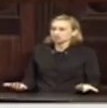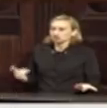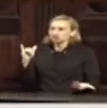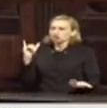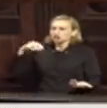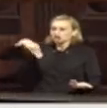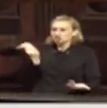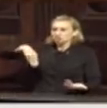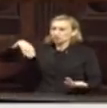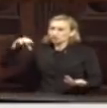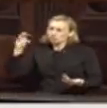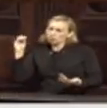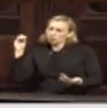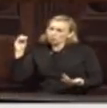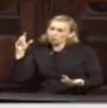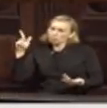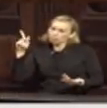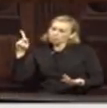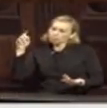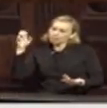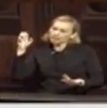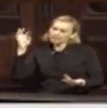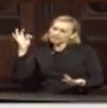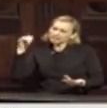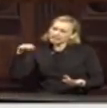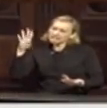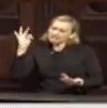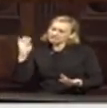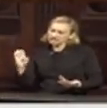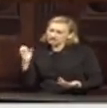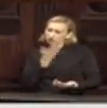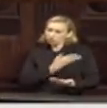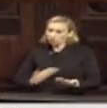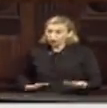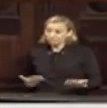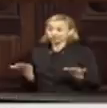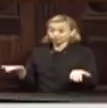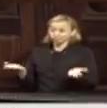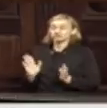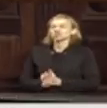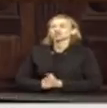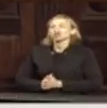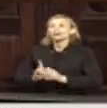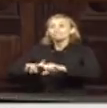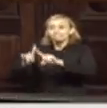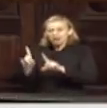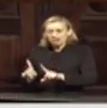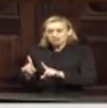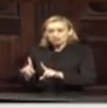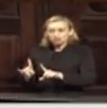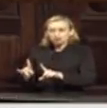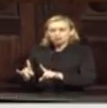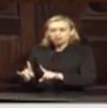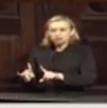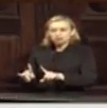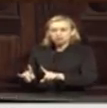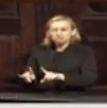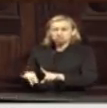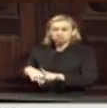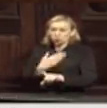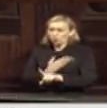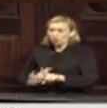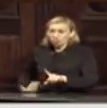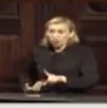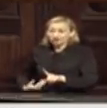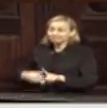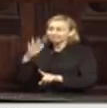porque tem adjetivos que são muito mais pertinentes a esse governo do que incompetente. Mas esse incompetente governo